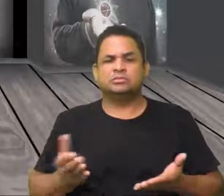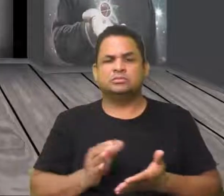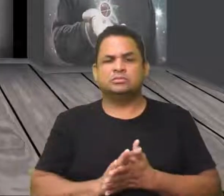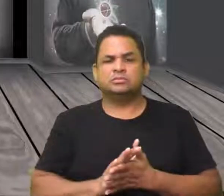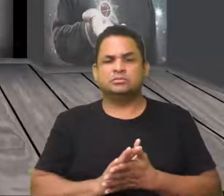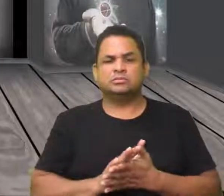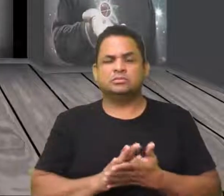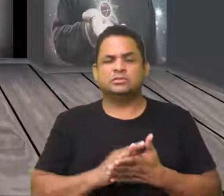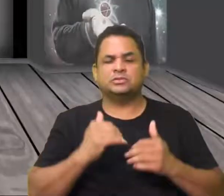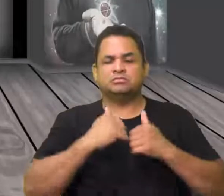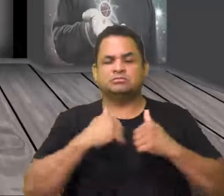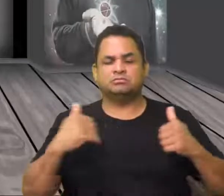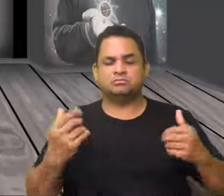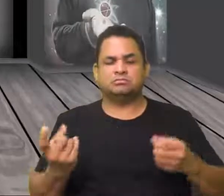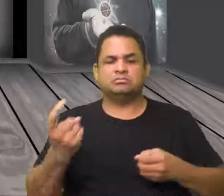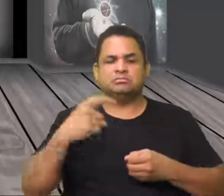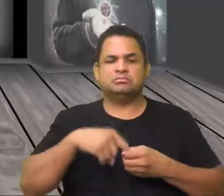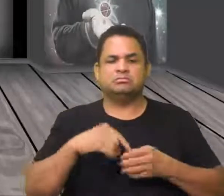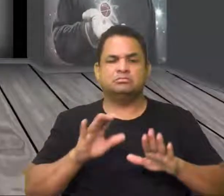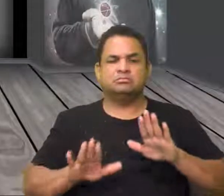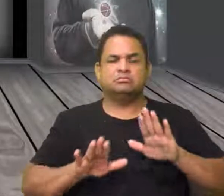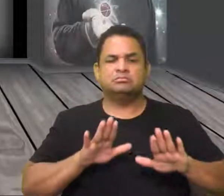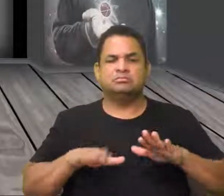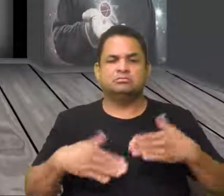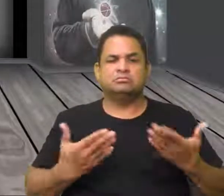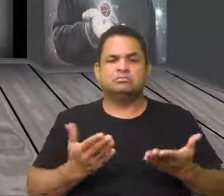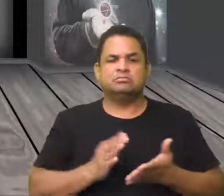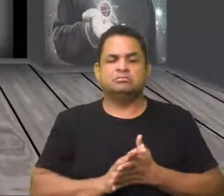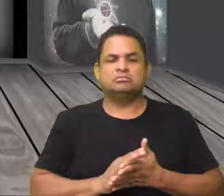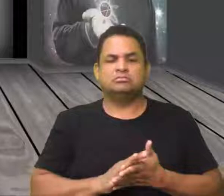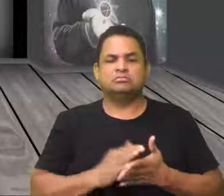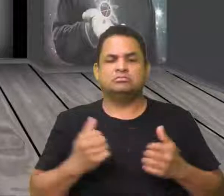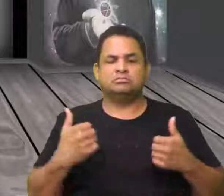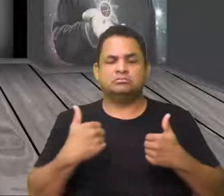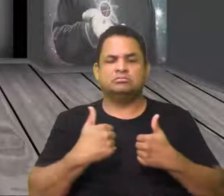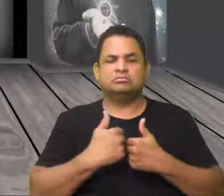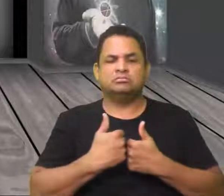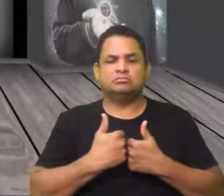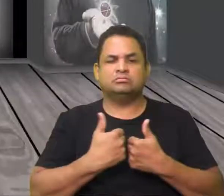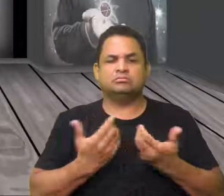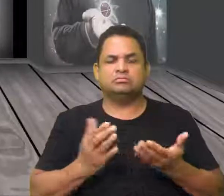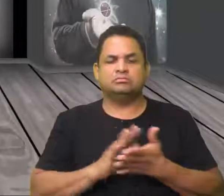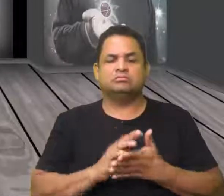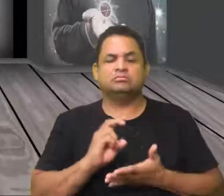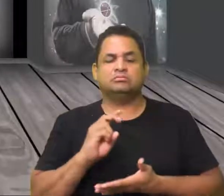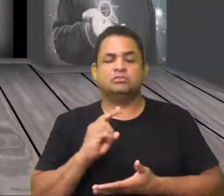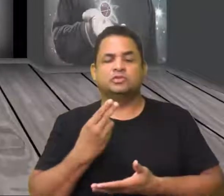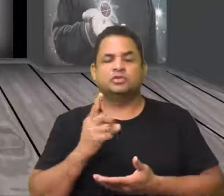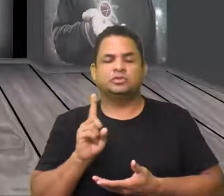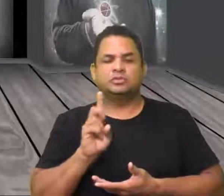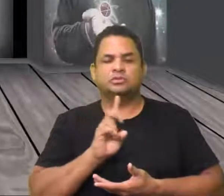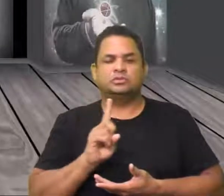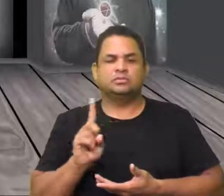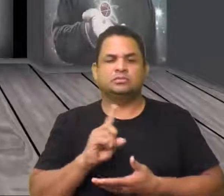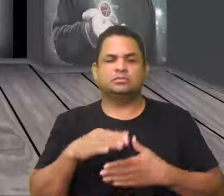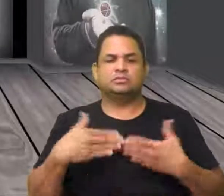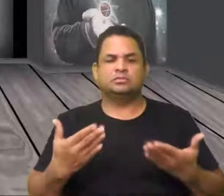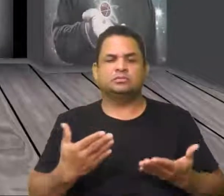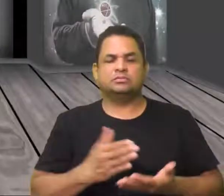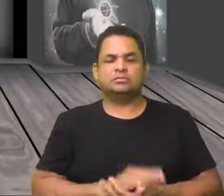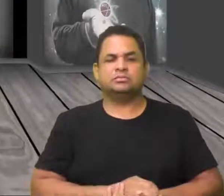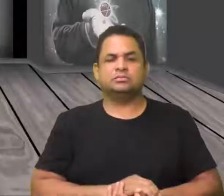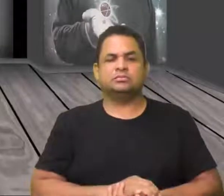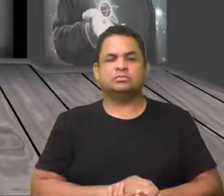separa e volta, dependendo de você estar aproximando ou não. Simples desse jeito, certo?